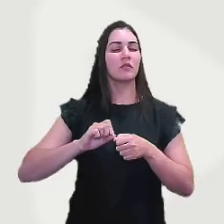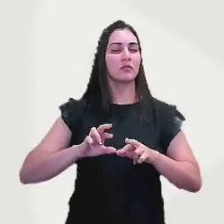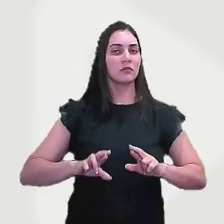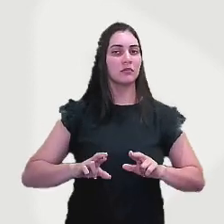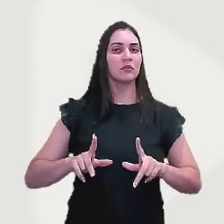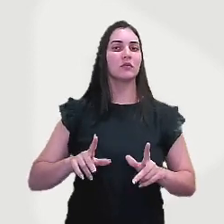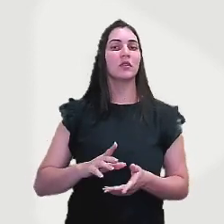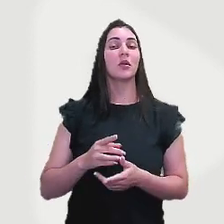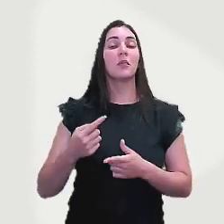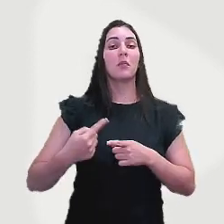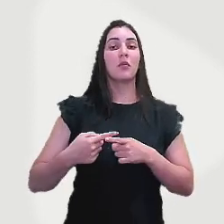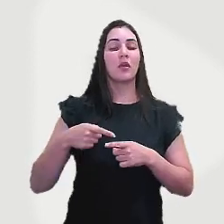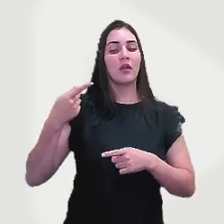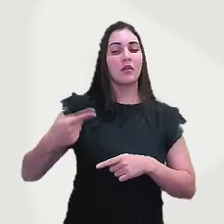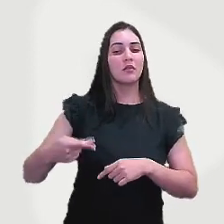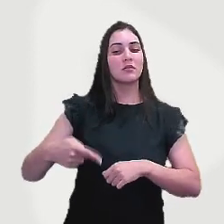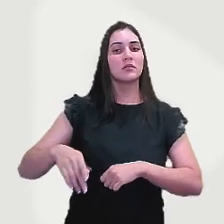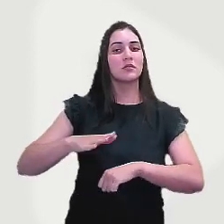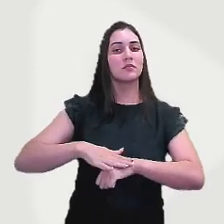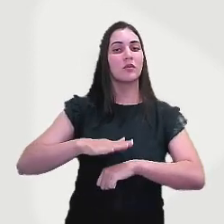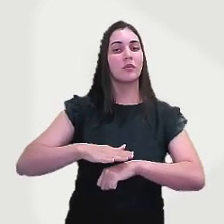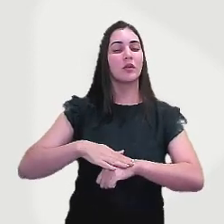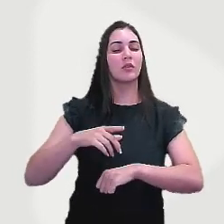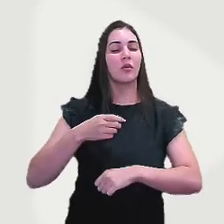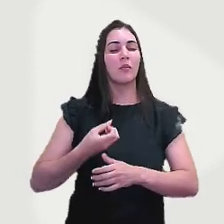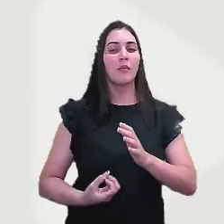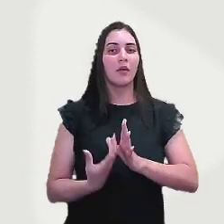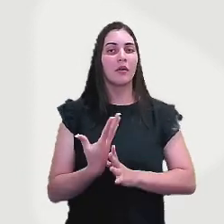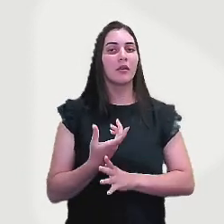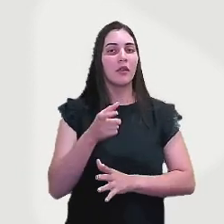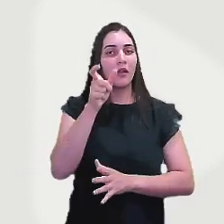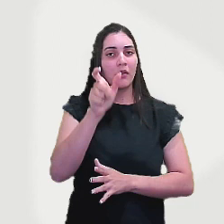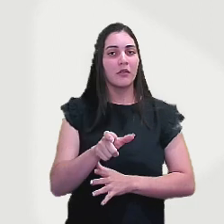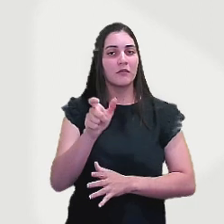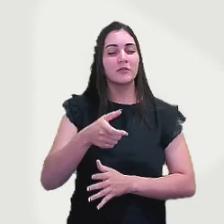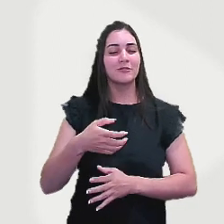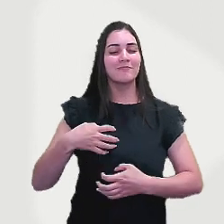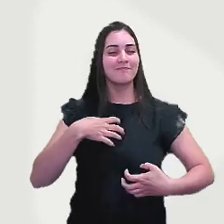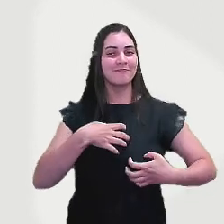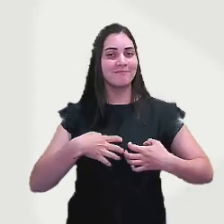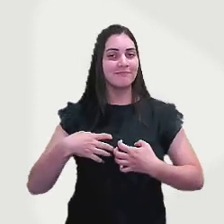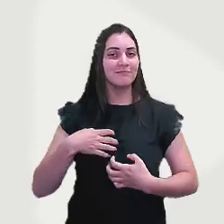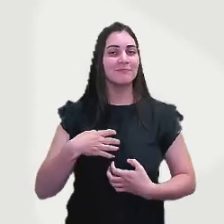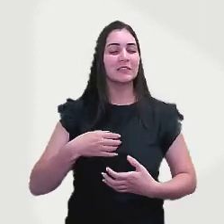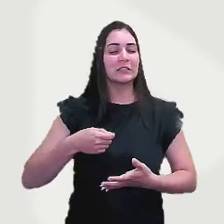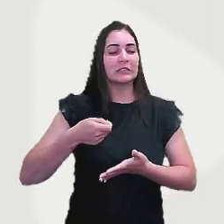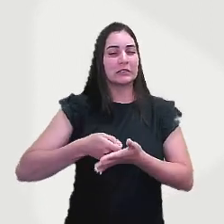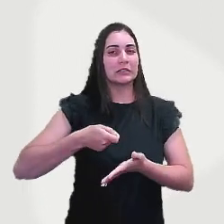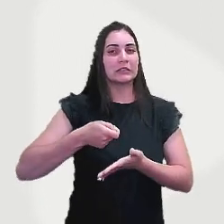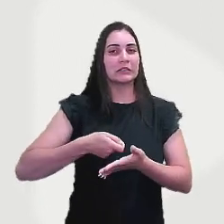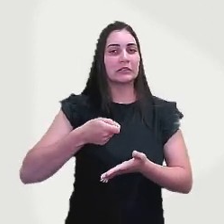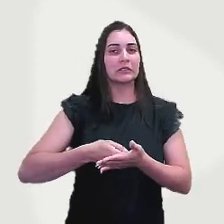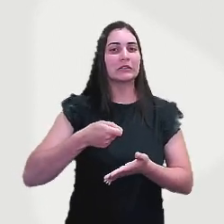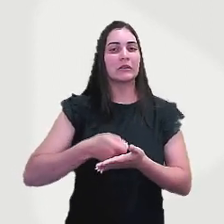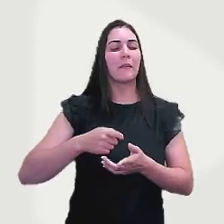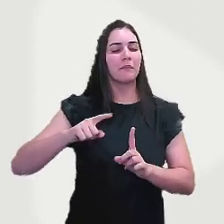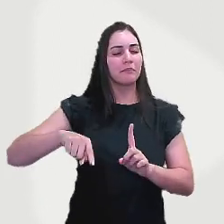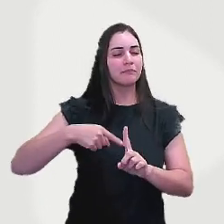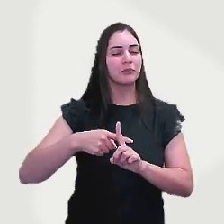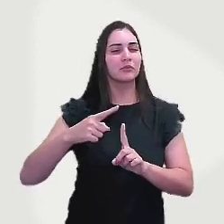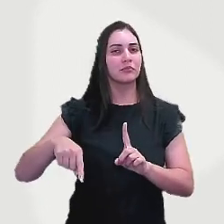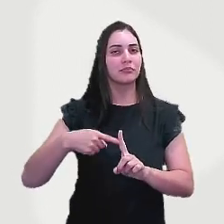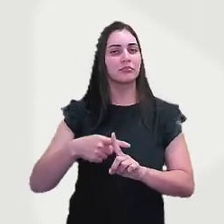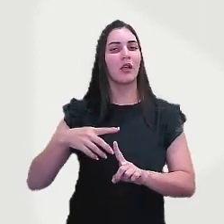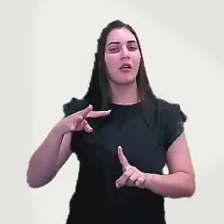diferença. Porque esse ambiente é justamente para isso, gerar em você essa inquietação, para que você esteja o tempo todo apto a querer mais e mais e